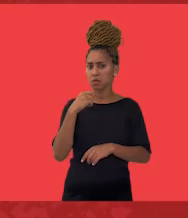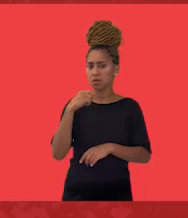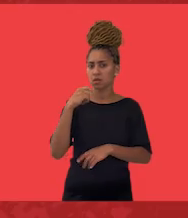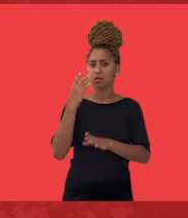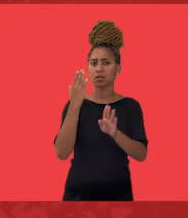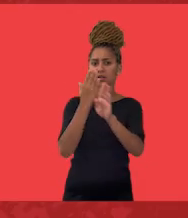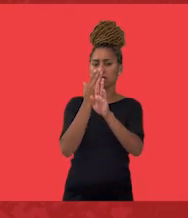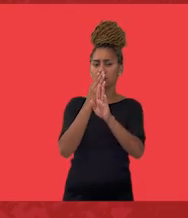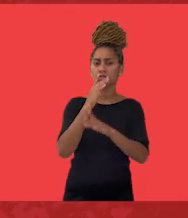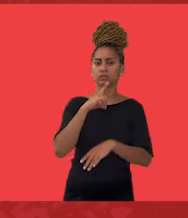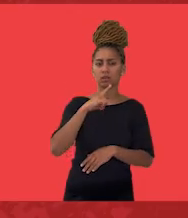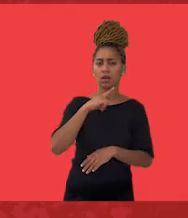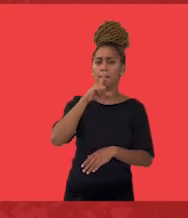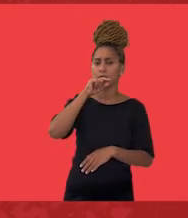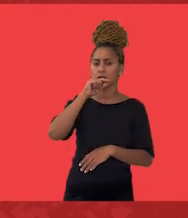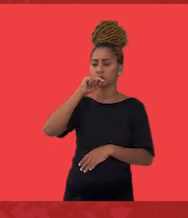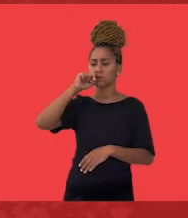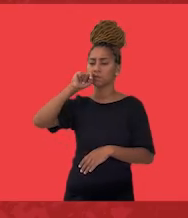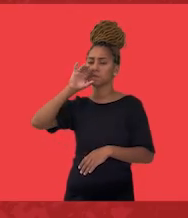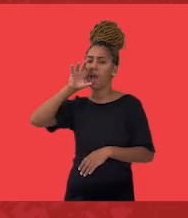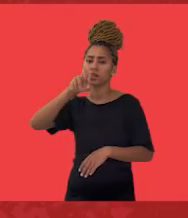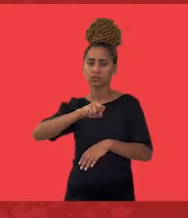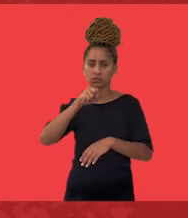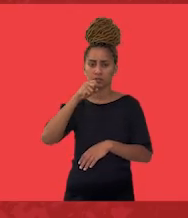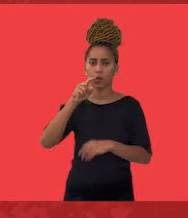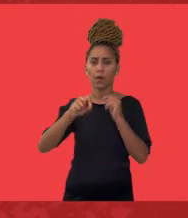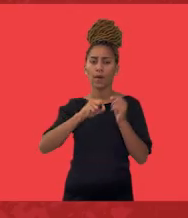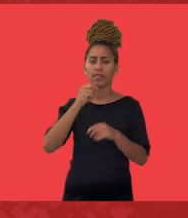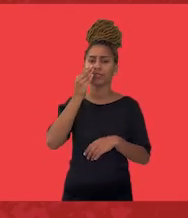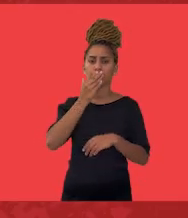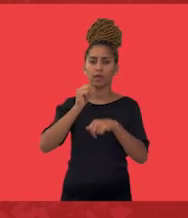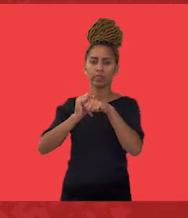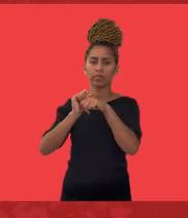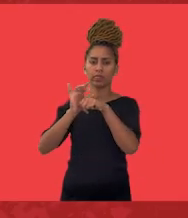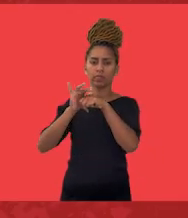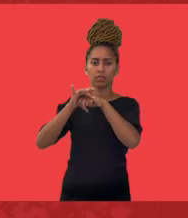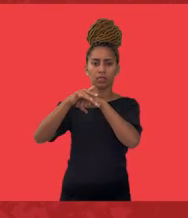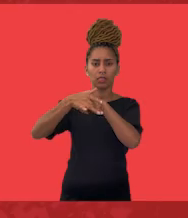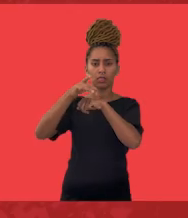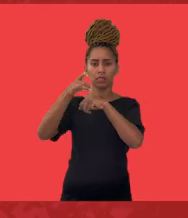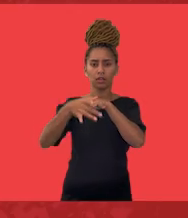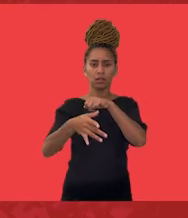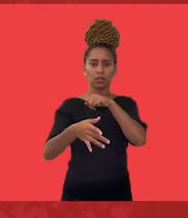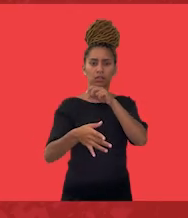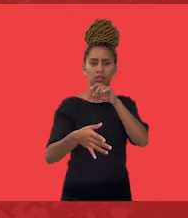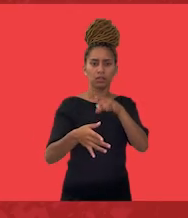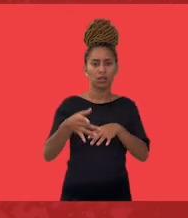Abaixo dela, apenas construções e tudo em volta.